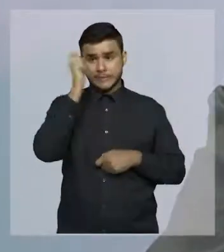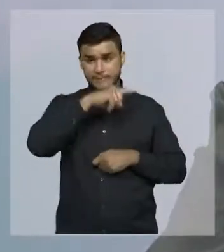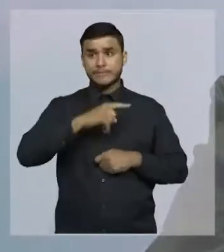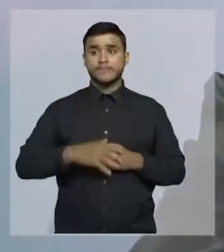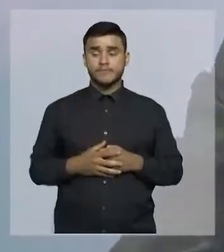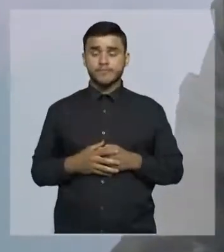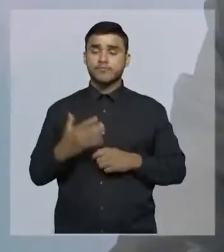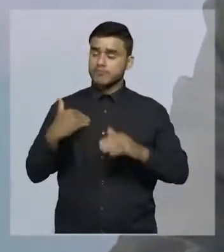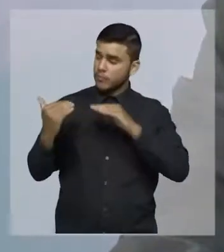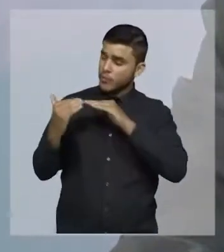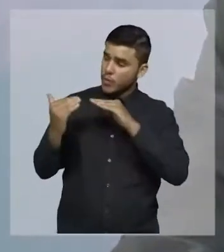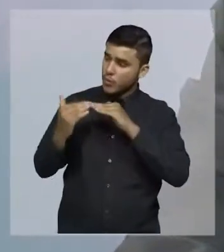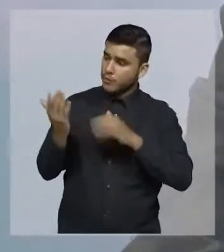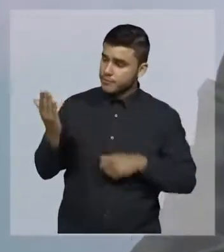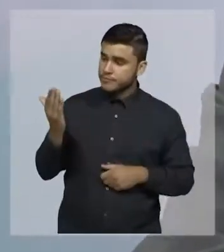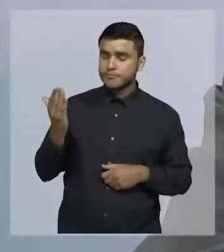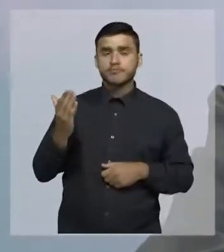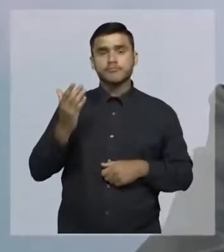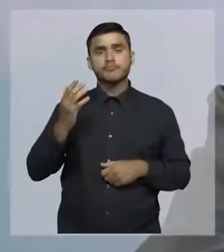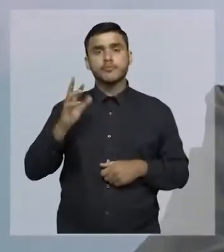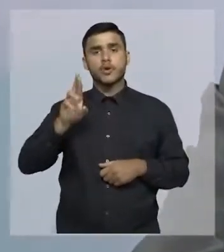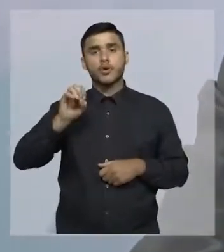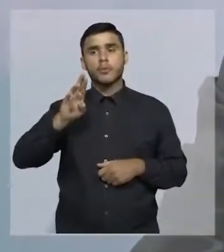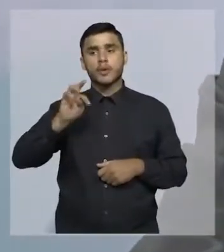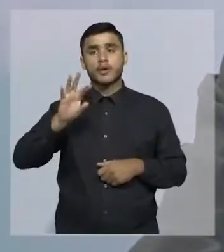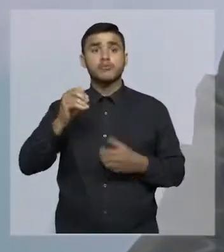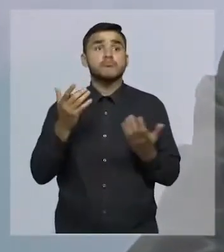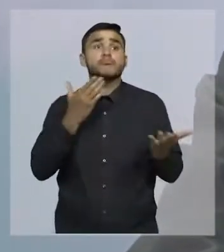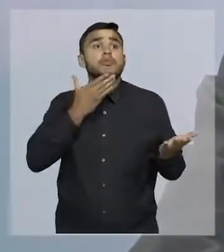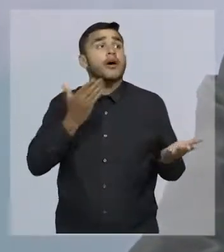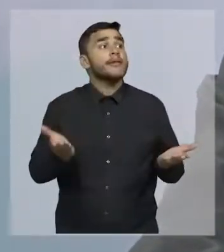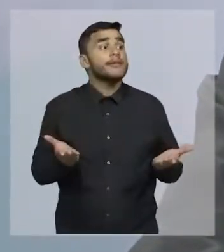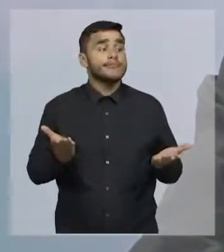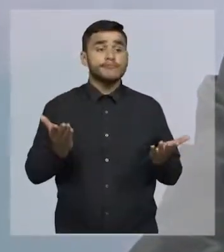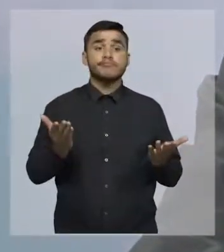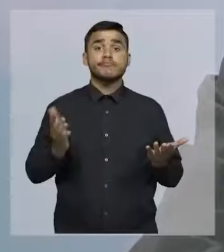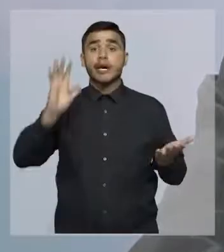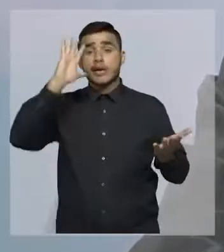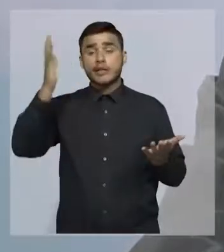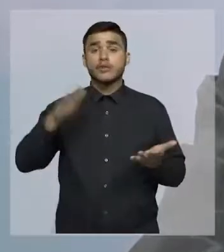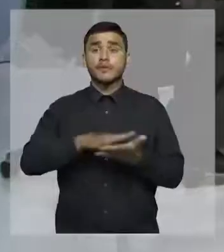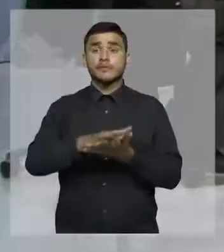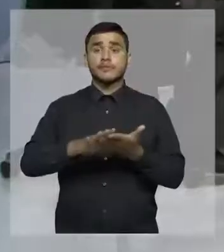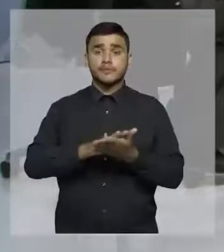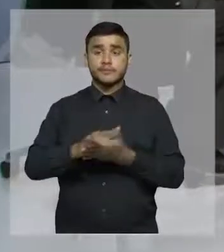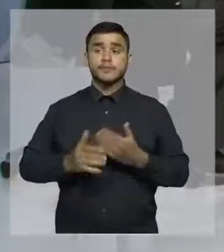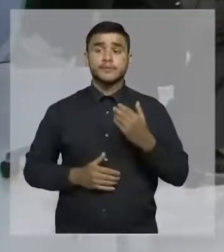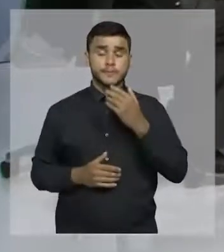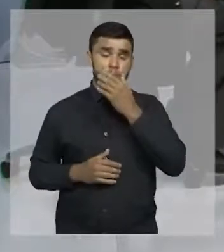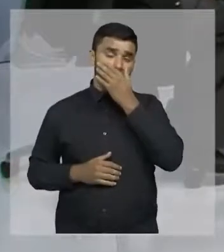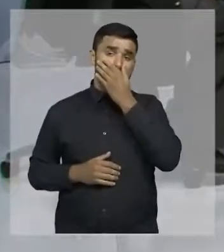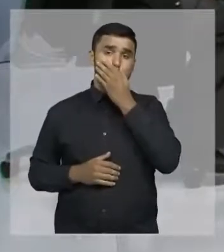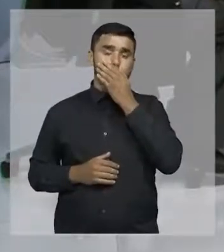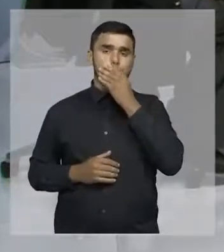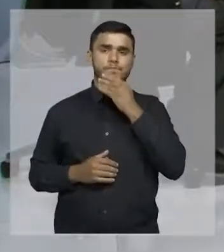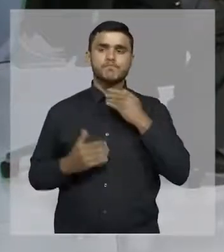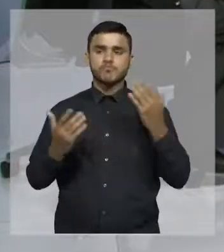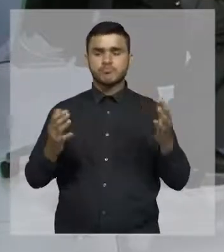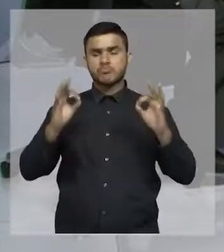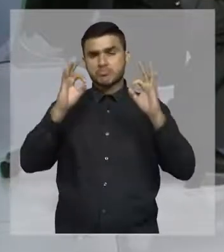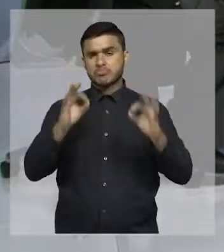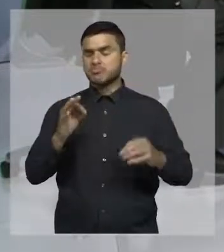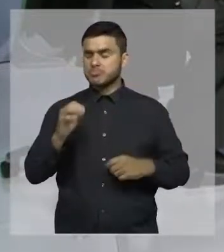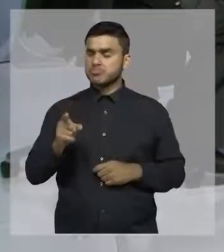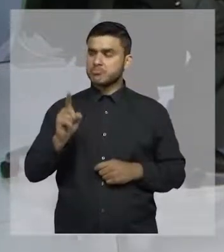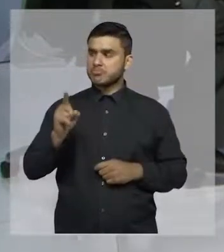com o Roberto, é um governo que simplesmente não existe, né? Quer dizer, é completamente inexistente. Como se admitir?